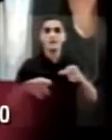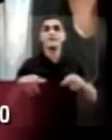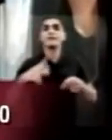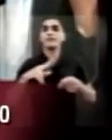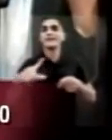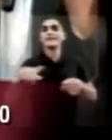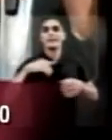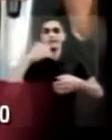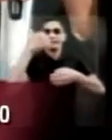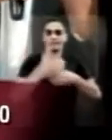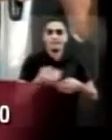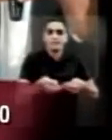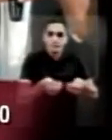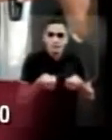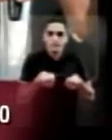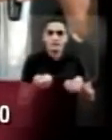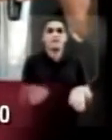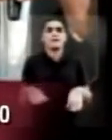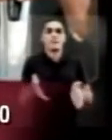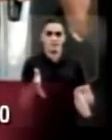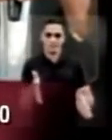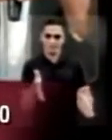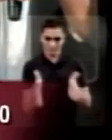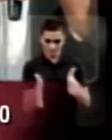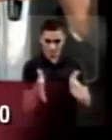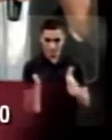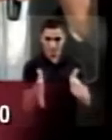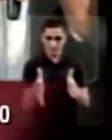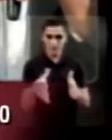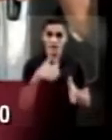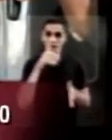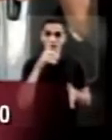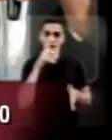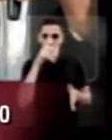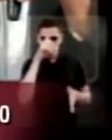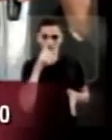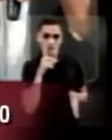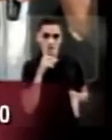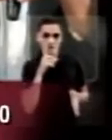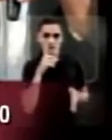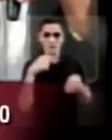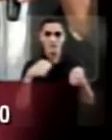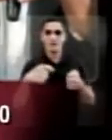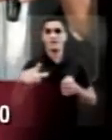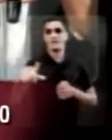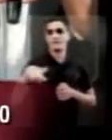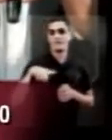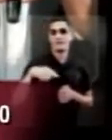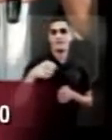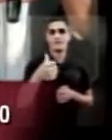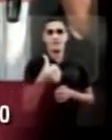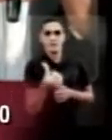para a amarela, nós teríamos que estar com uma taxa de ocupação de 65% ou